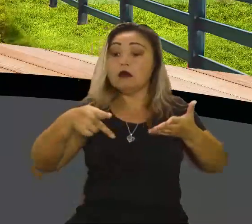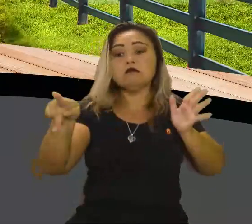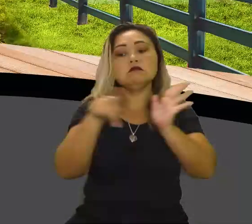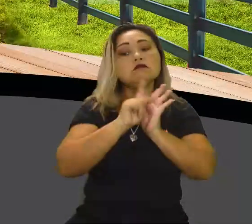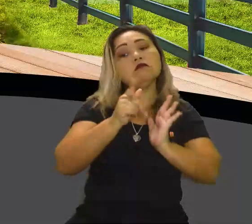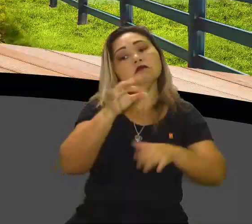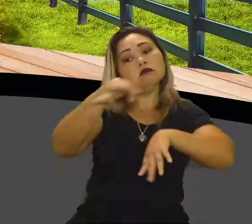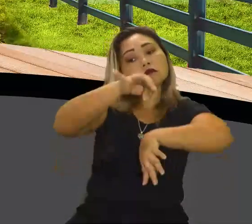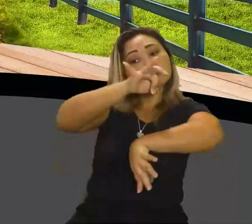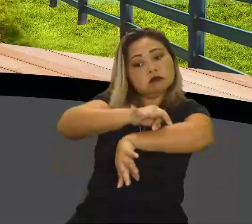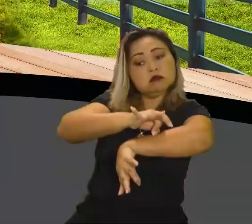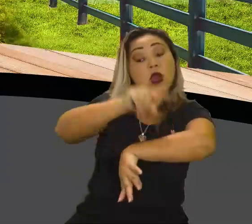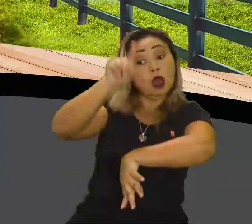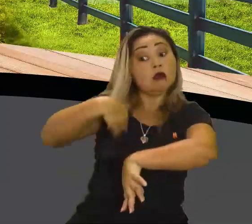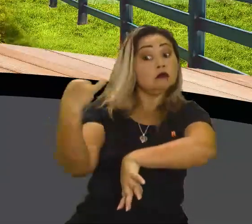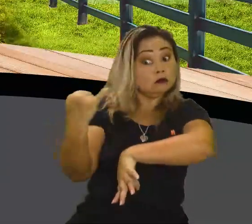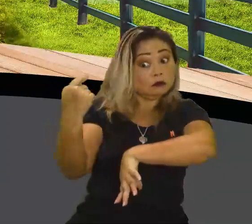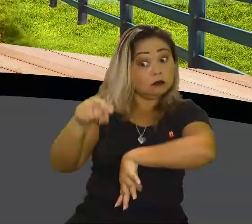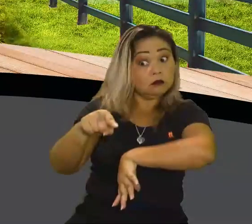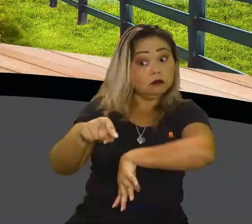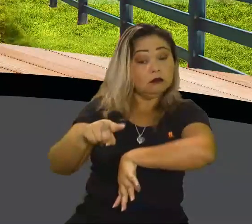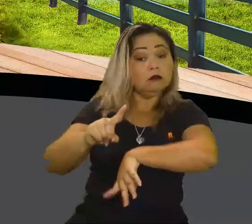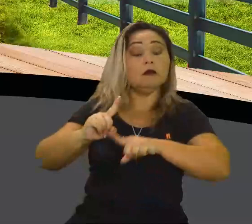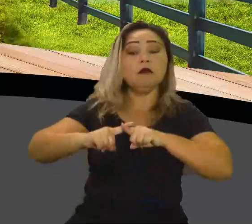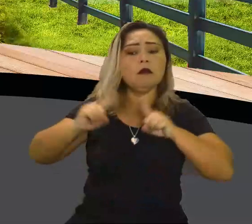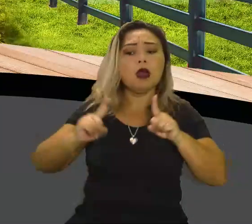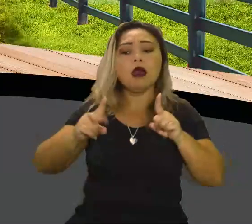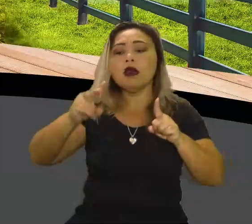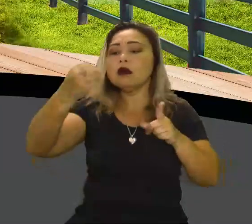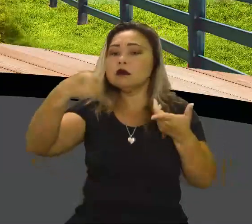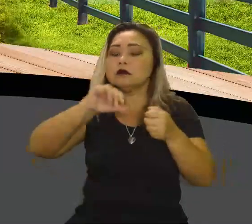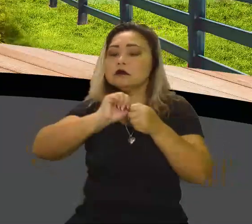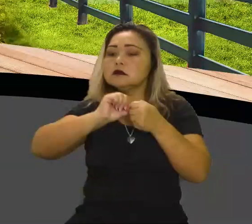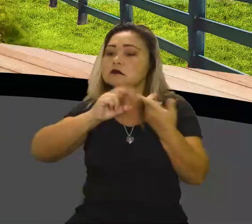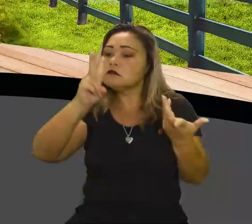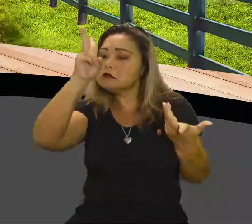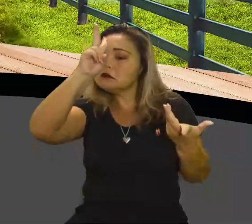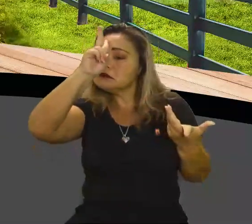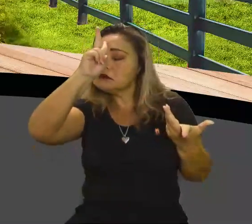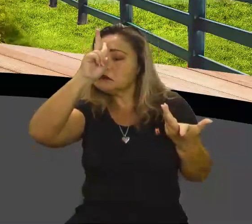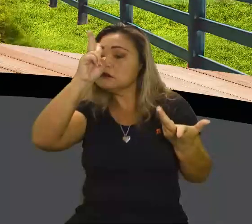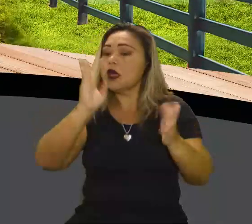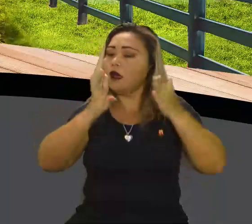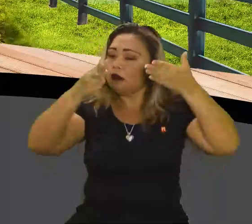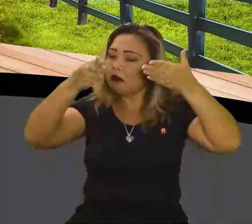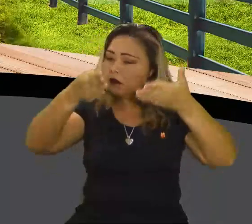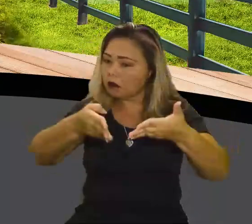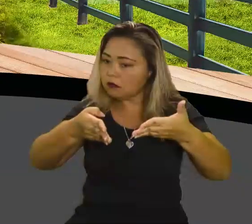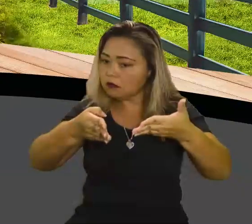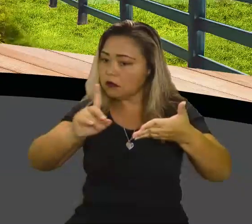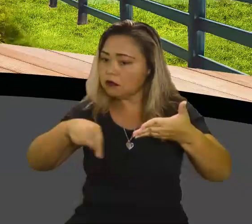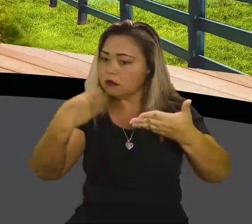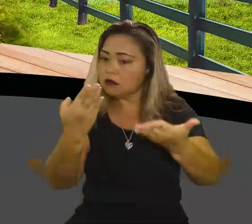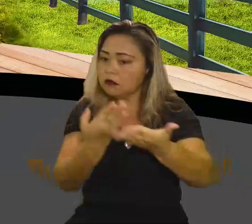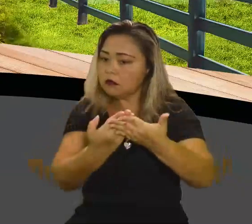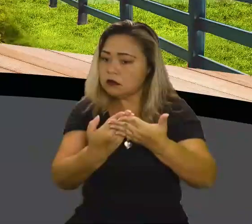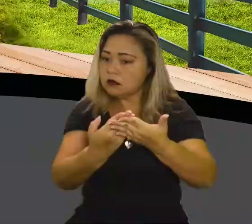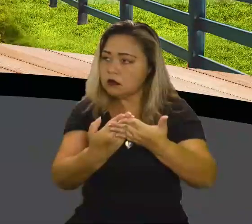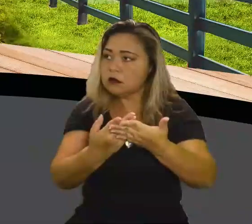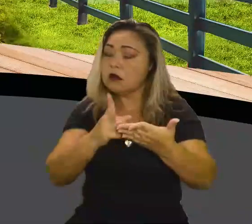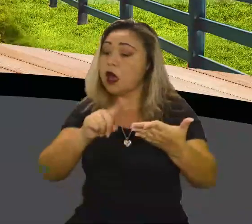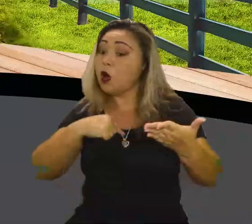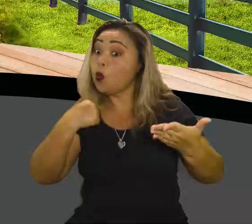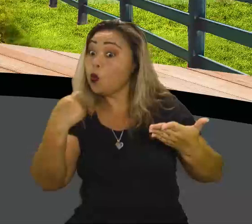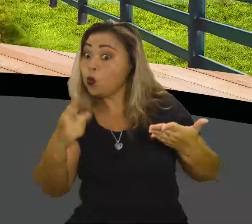abelhas. Isso é importantíssimo. Mas é porque eu lembrei para não deixar logo de frisar nessa nossa aula, tá bom? Porque nós vamos